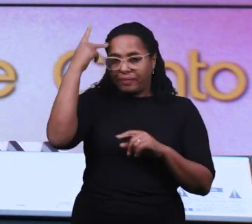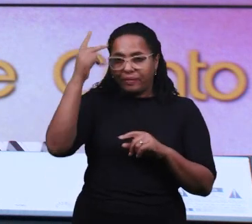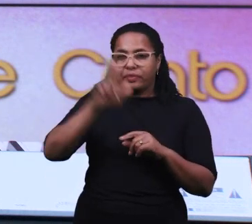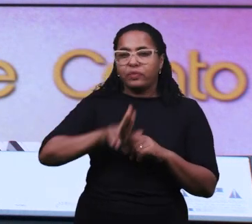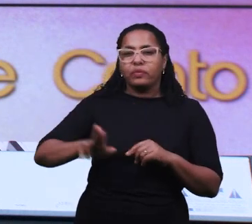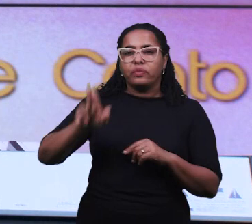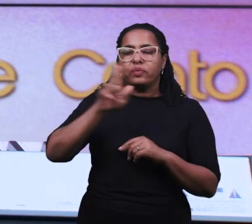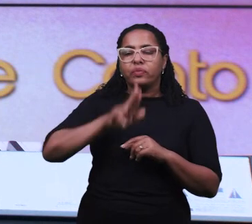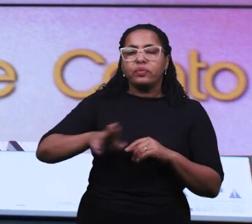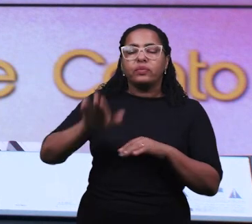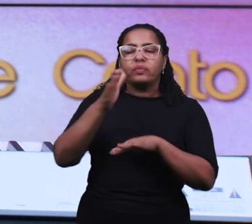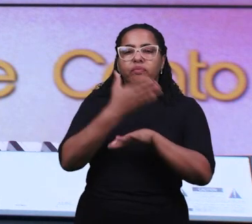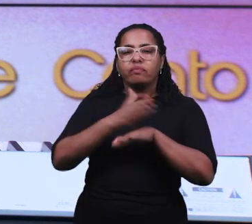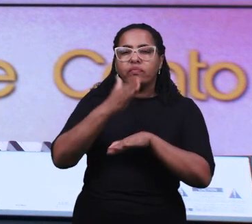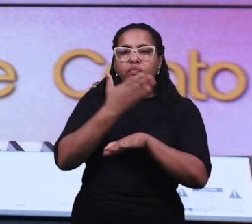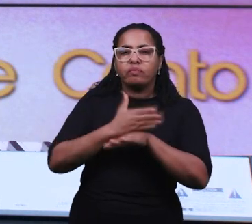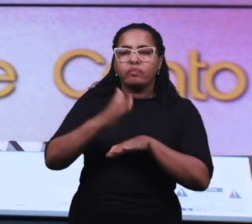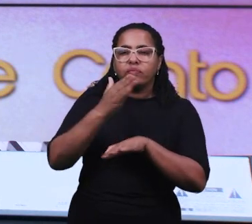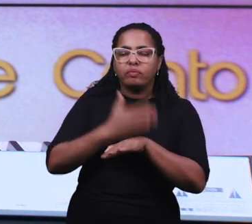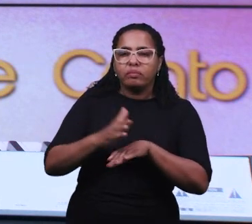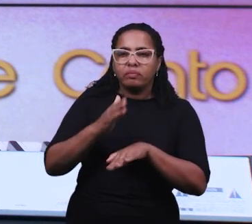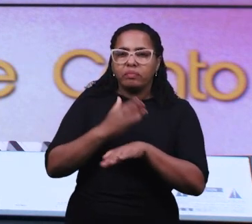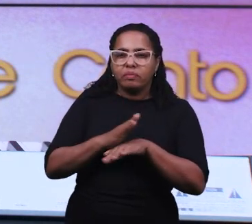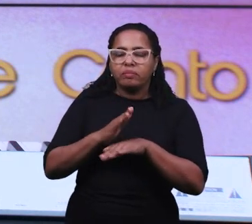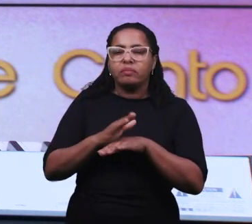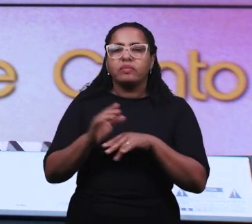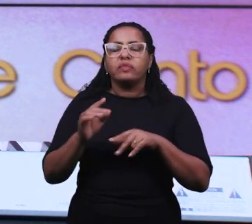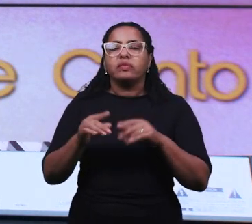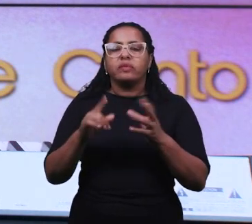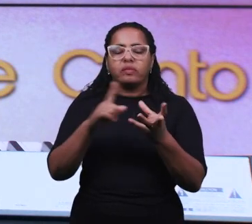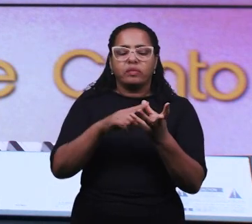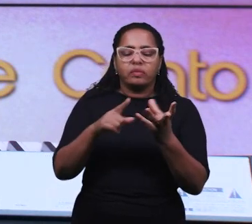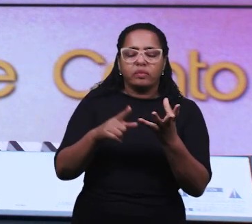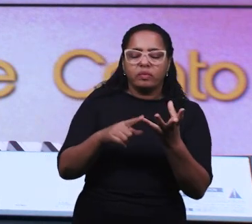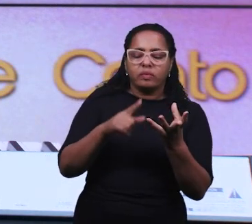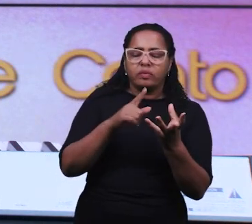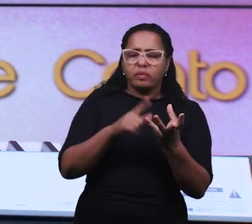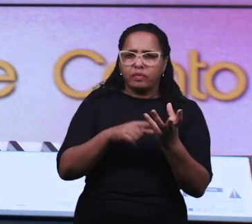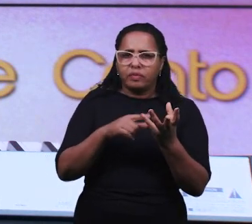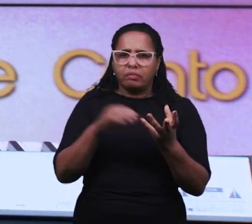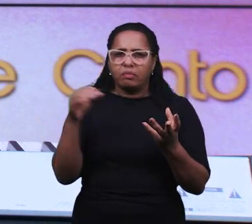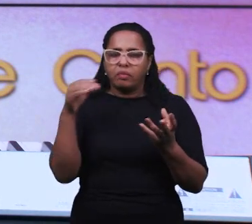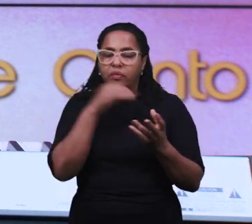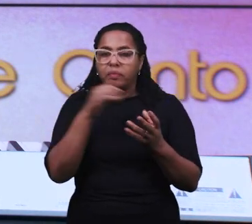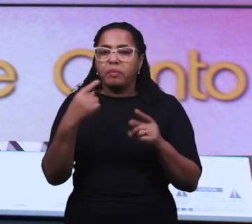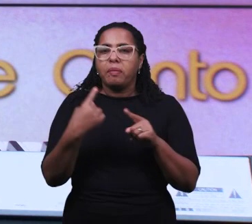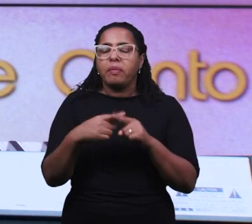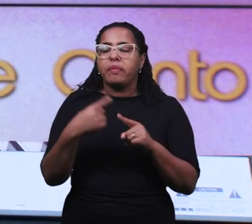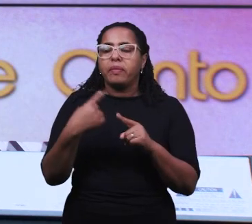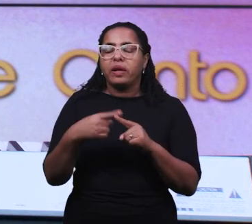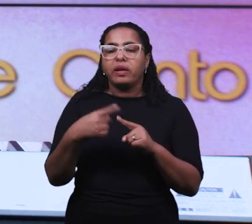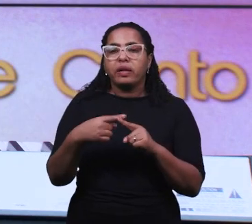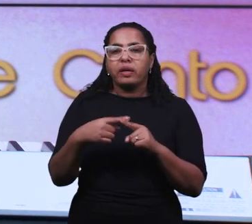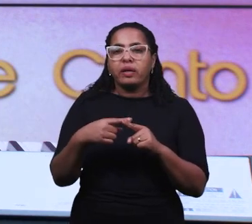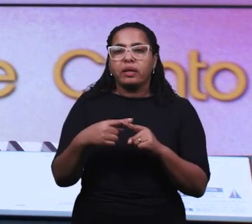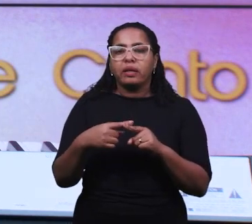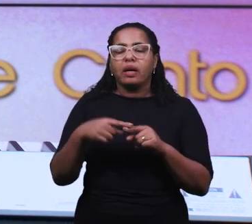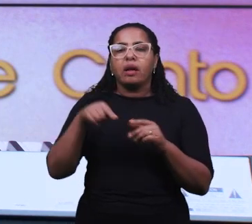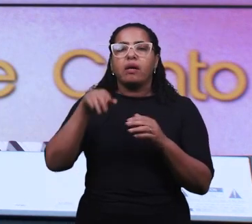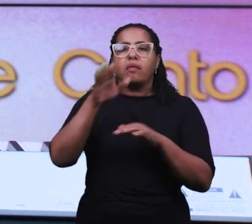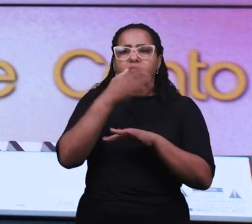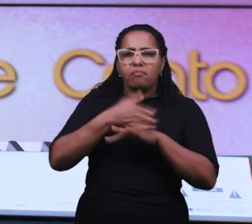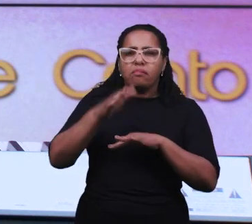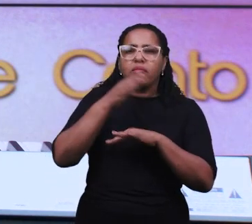pessoa utilize um exercício de promover as vogais com um certo exagero, para ela